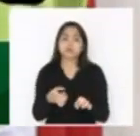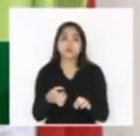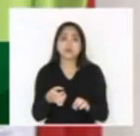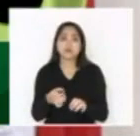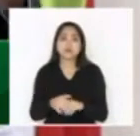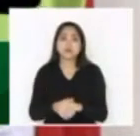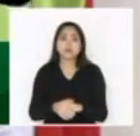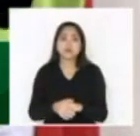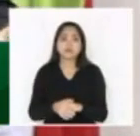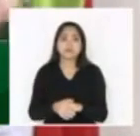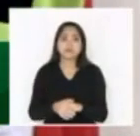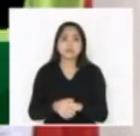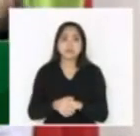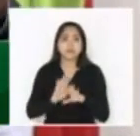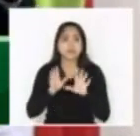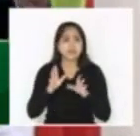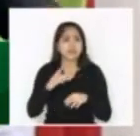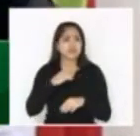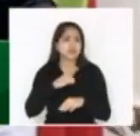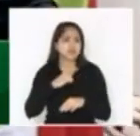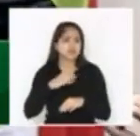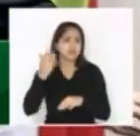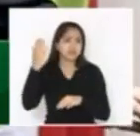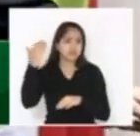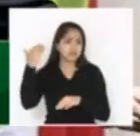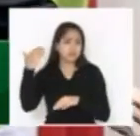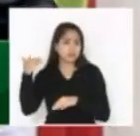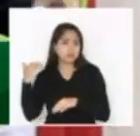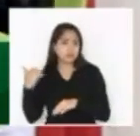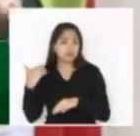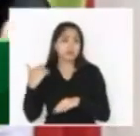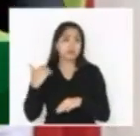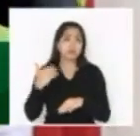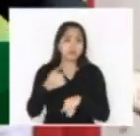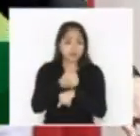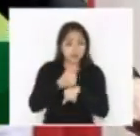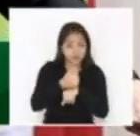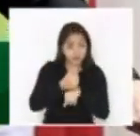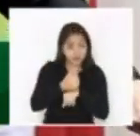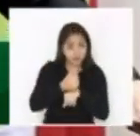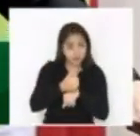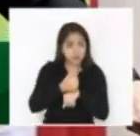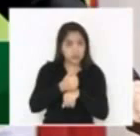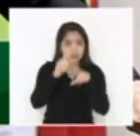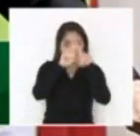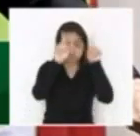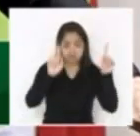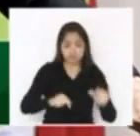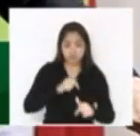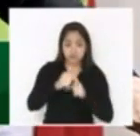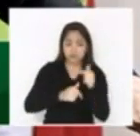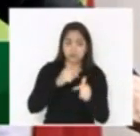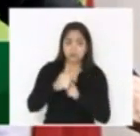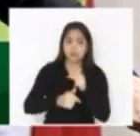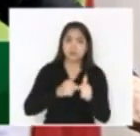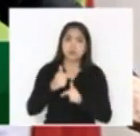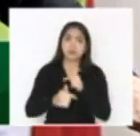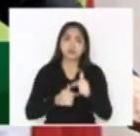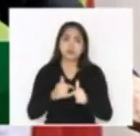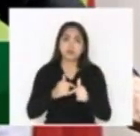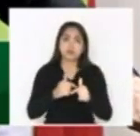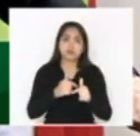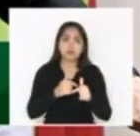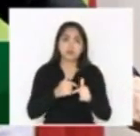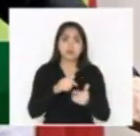quadros efetivos, aliás, a maioria das funções são do quadro efetivo. Vieram da Secretaria